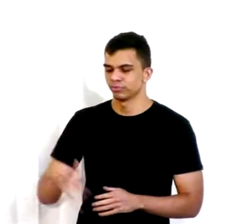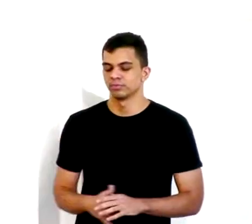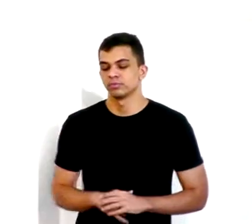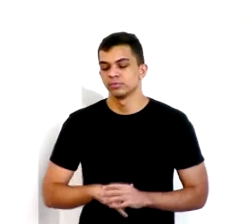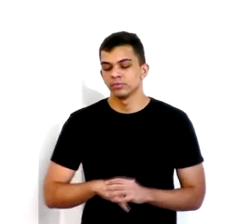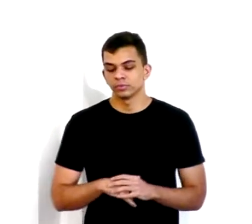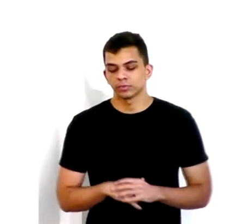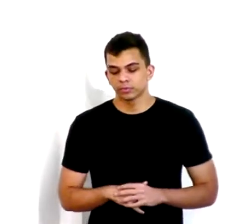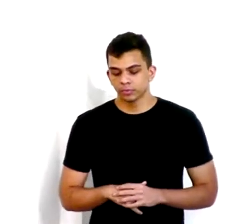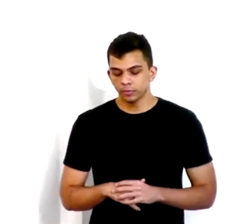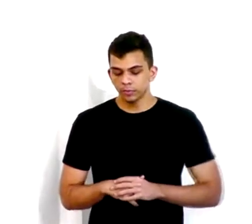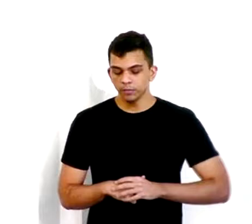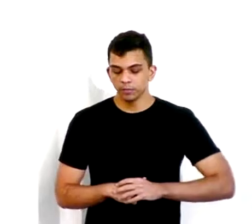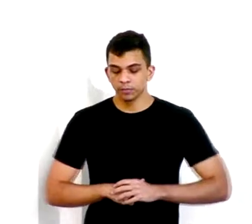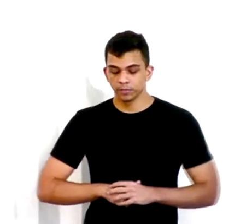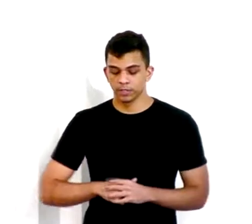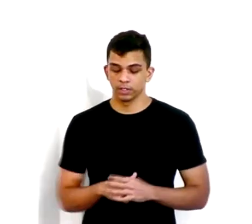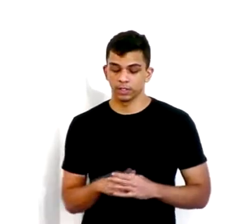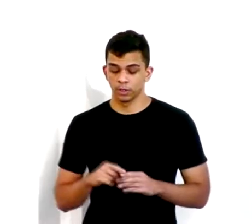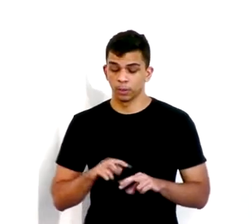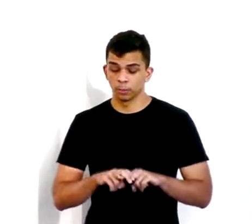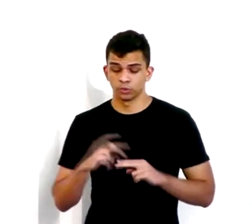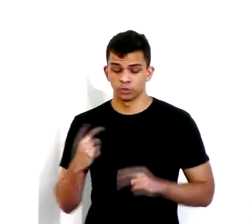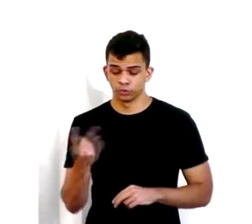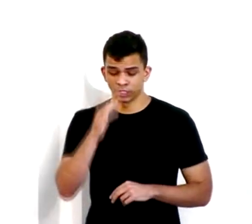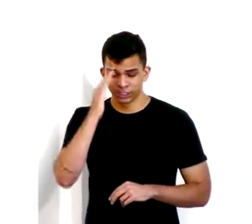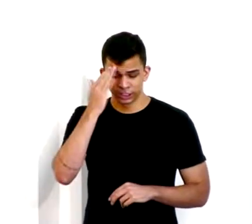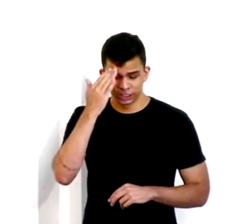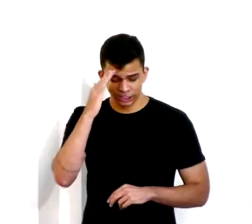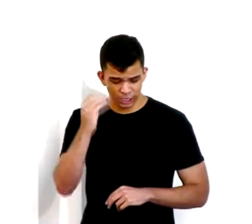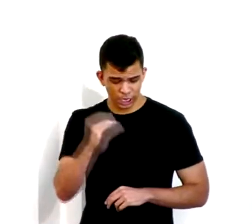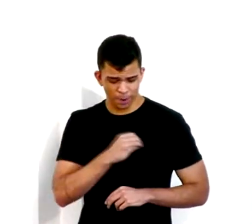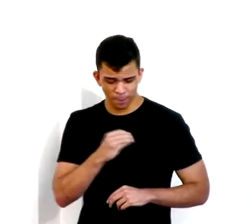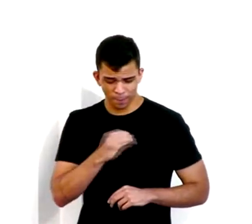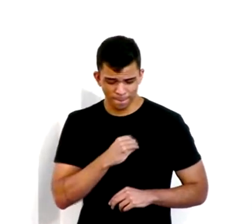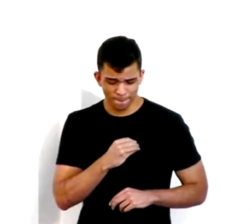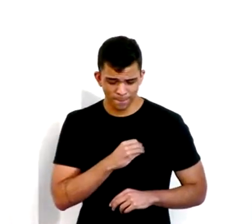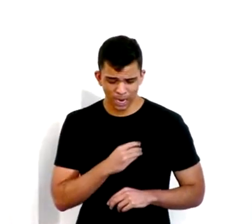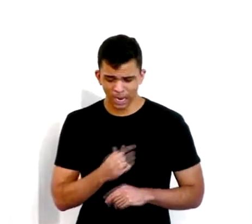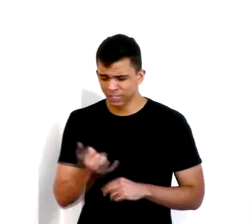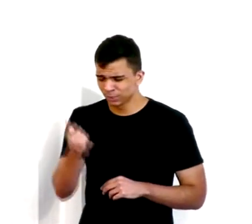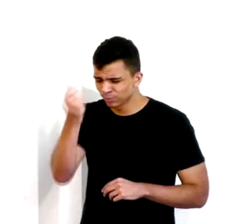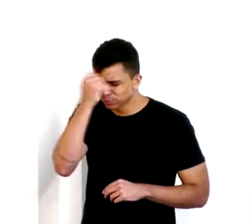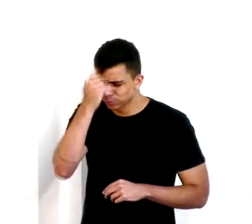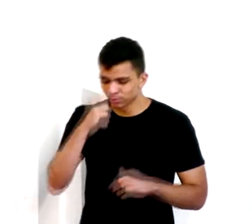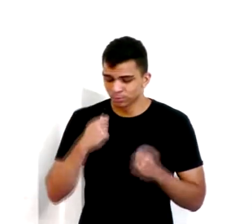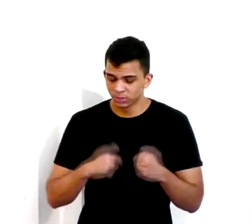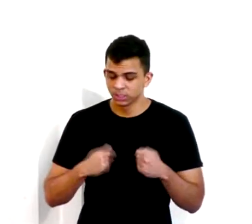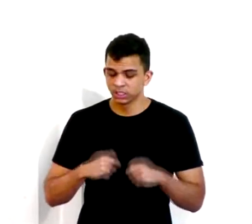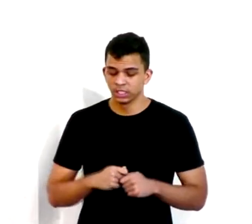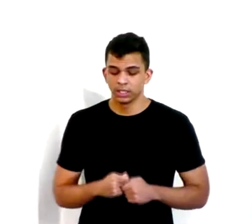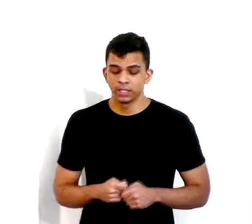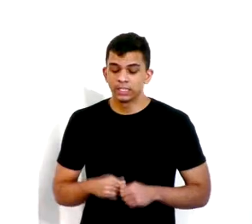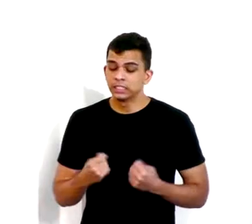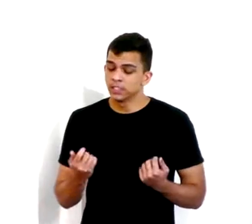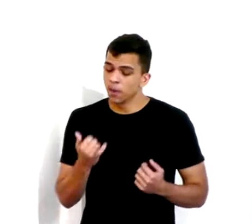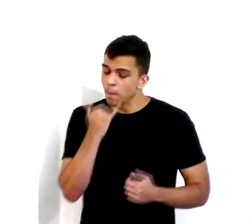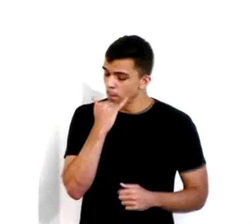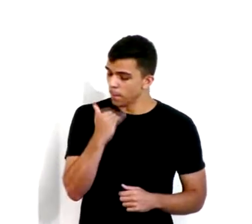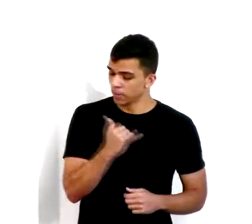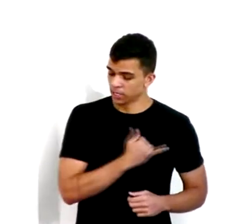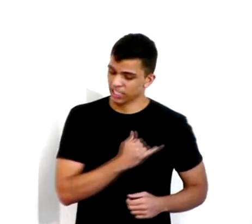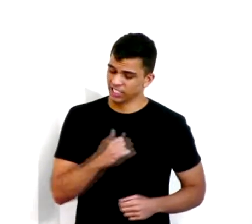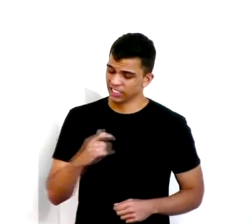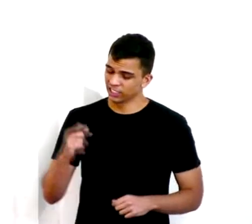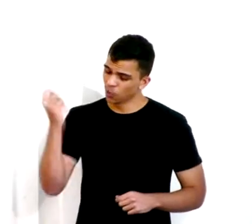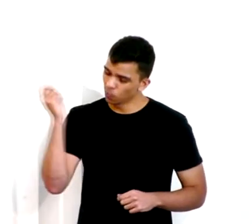trazendo convicção de pecados, trazendo a certeza de que há perdão para aquele que confessa os